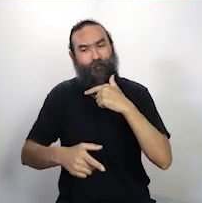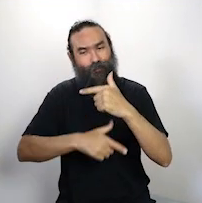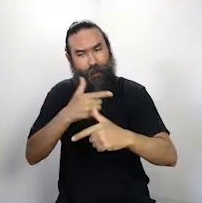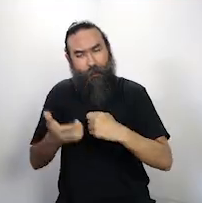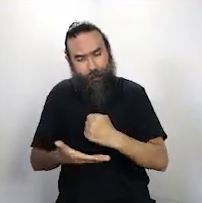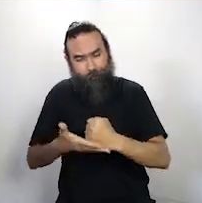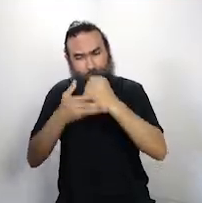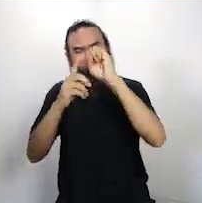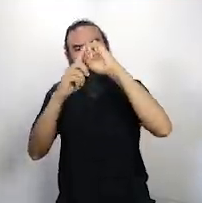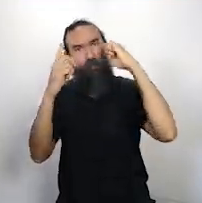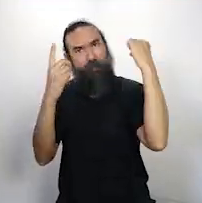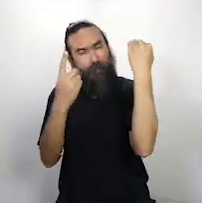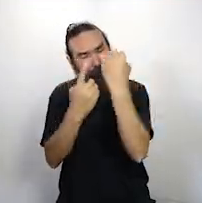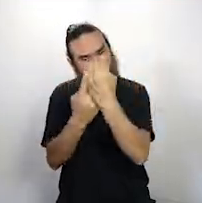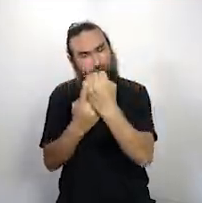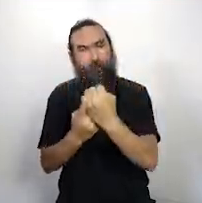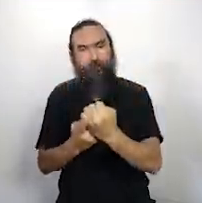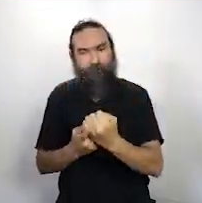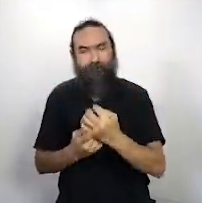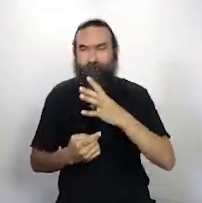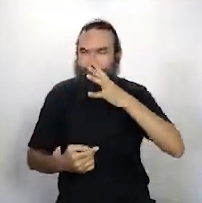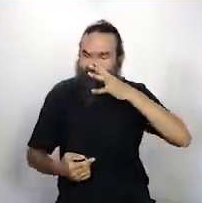a resistência.